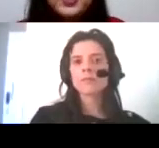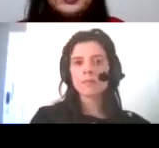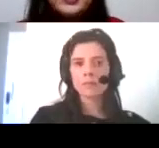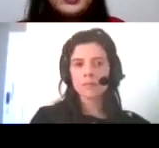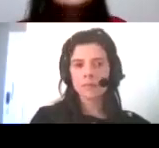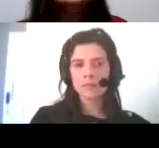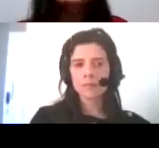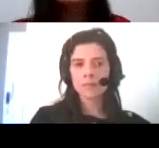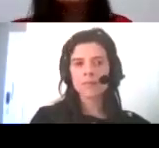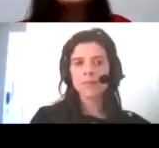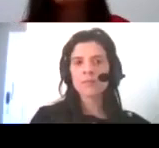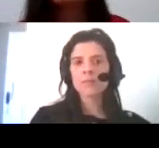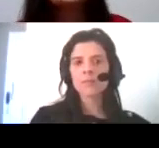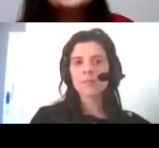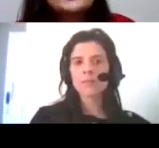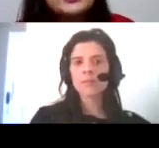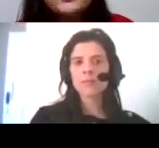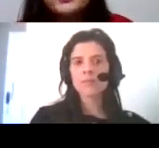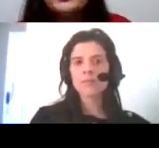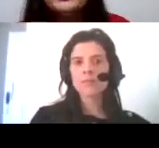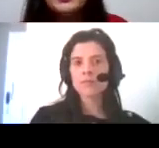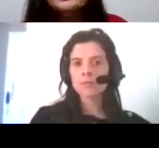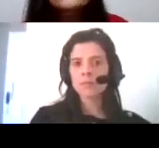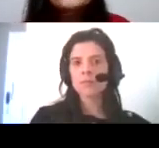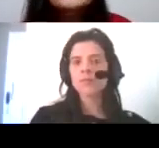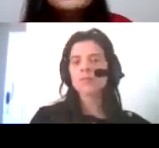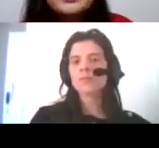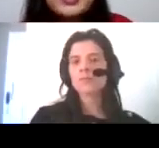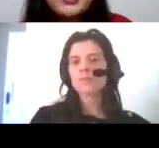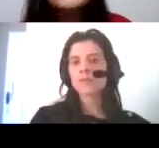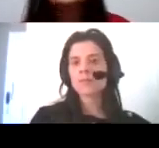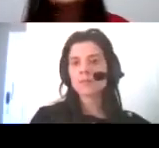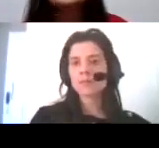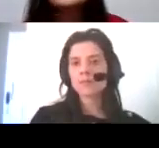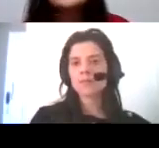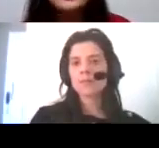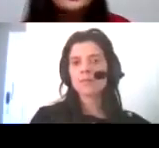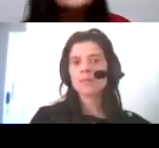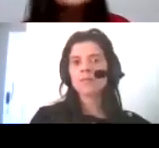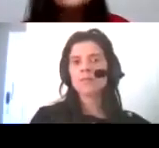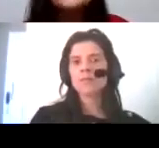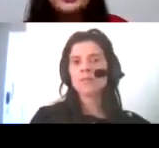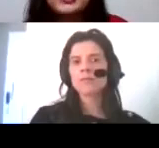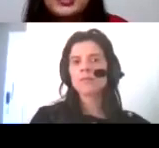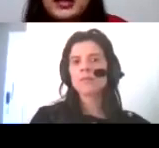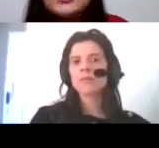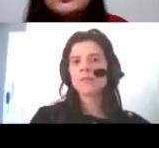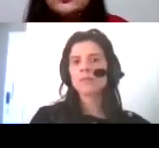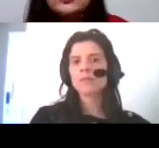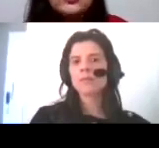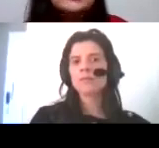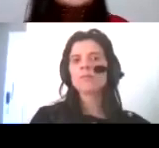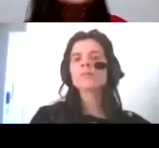tolerância, né? Então, em relação à sua equipe, haja com flexibilidade, serenidade, compreenda